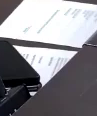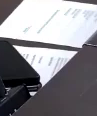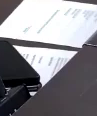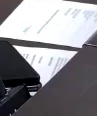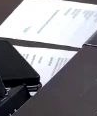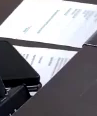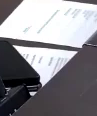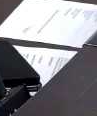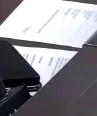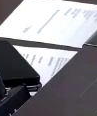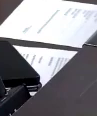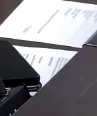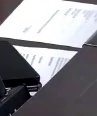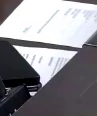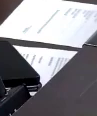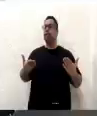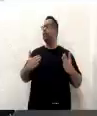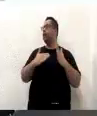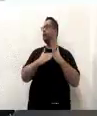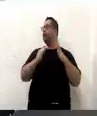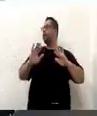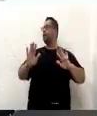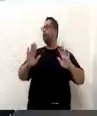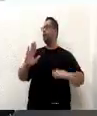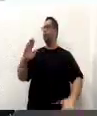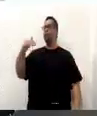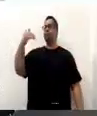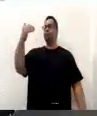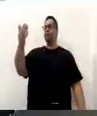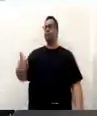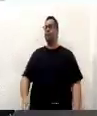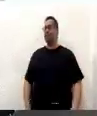Deus e até a terça-feira que vem. Muito obrigado.